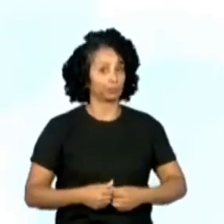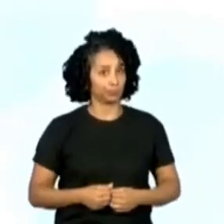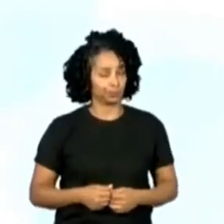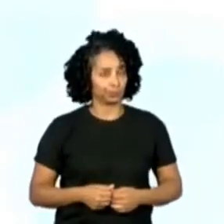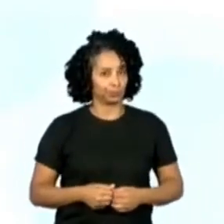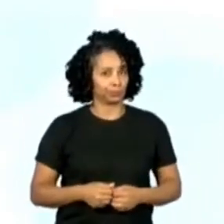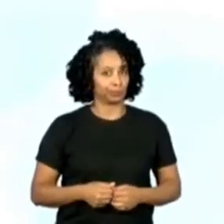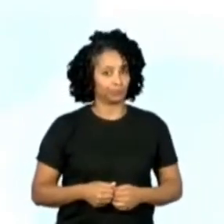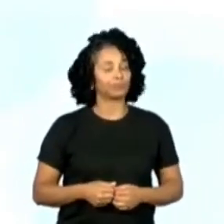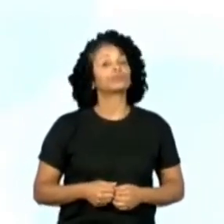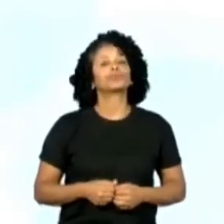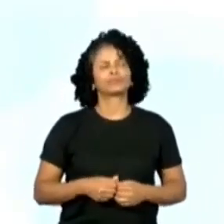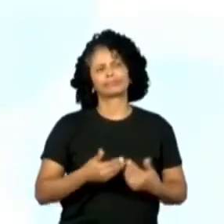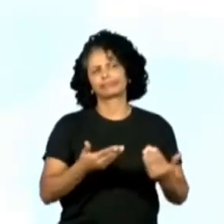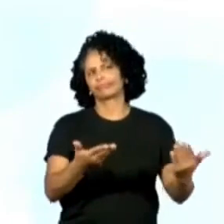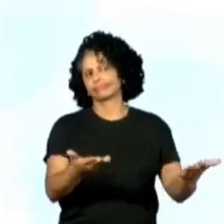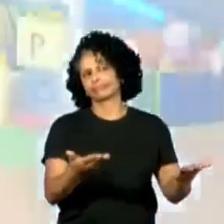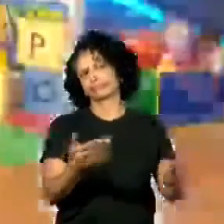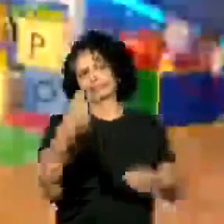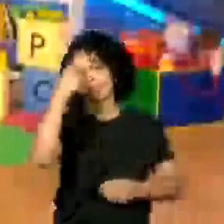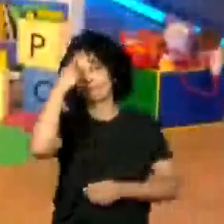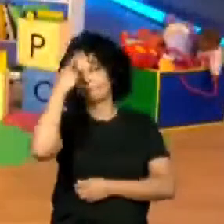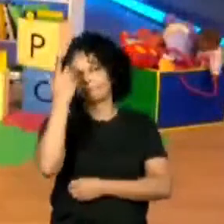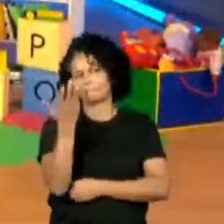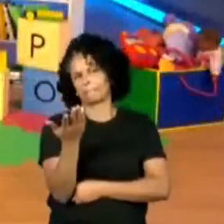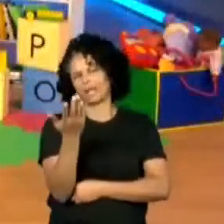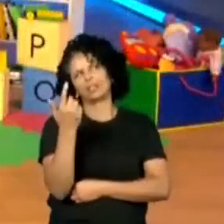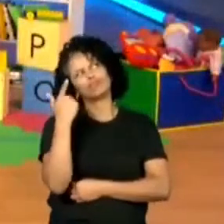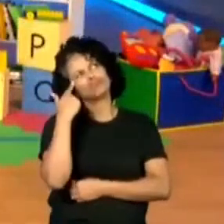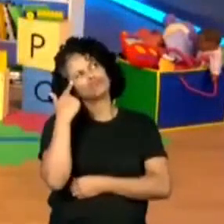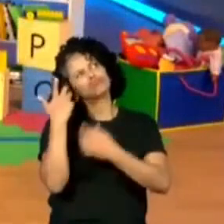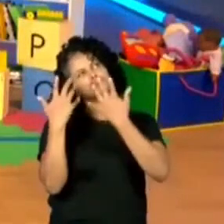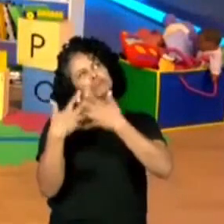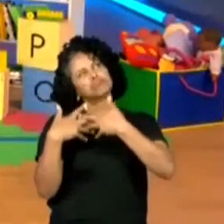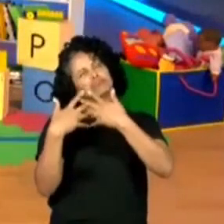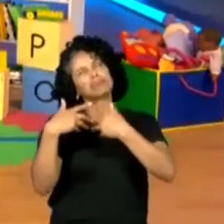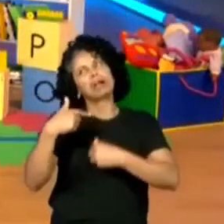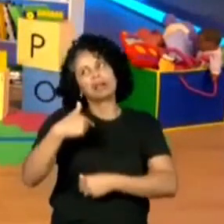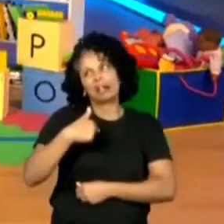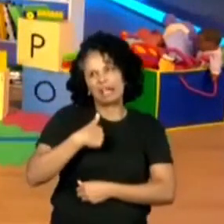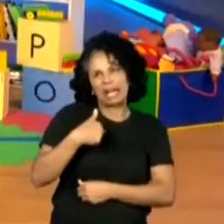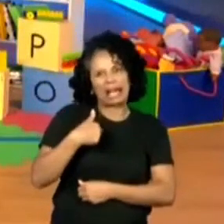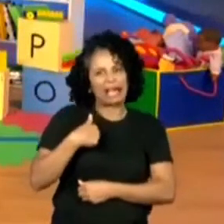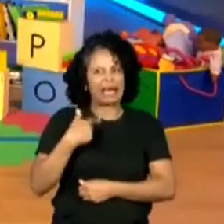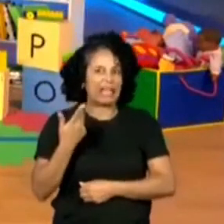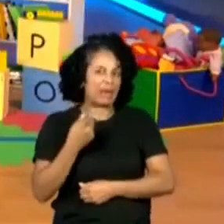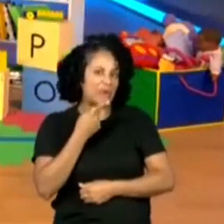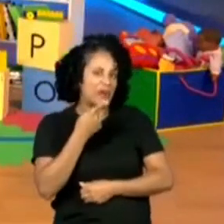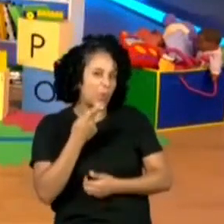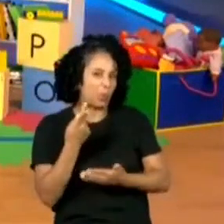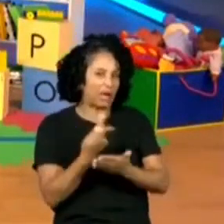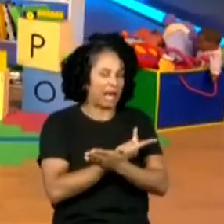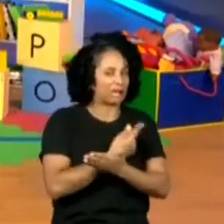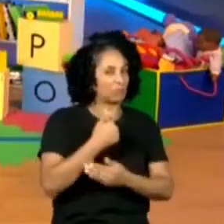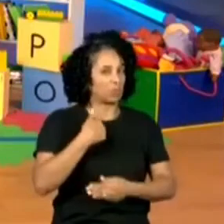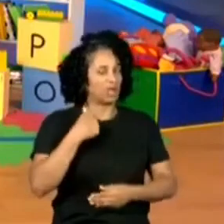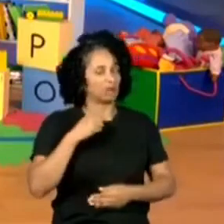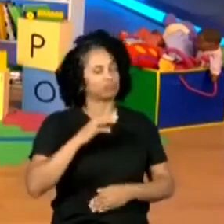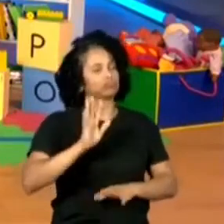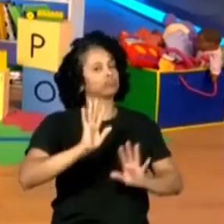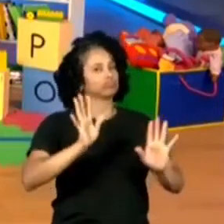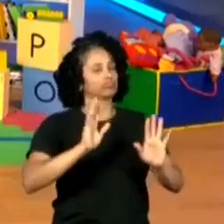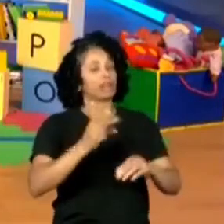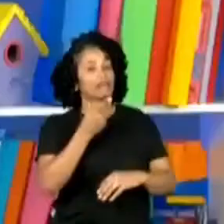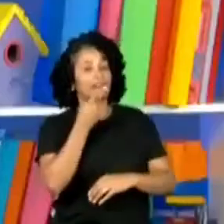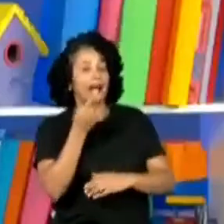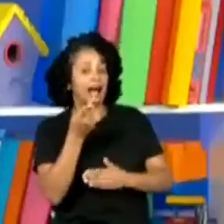Professor, para não pensar que eu estou passando aqui, é que eu estou trapaceando. Você viu essa aula antes? Conta para